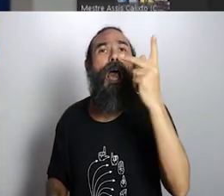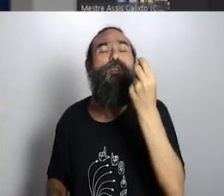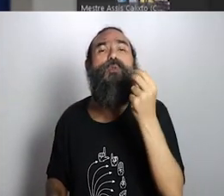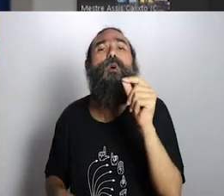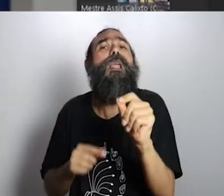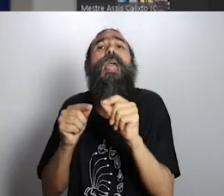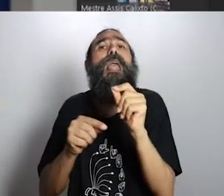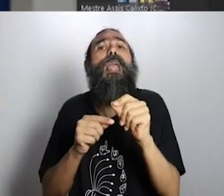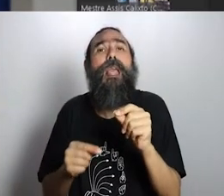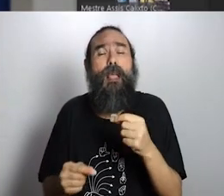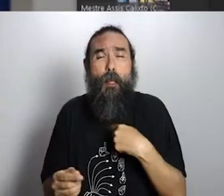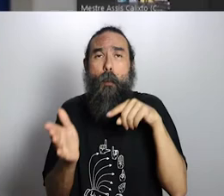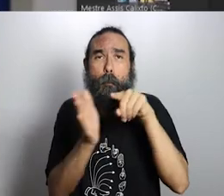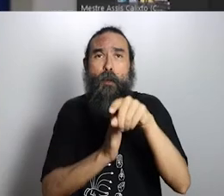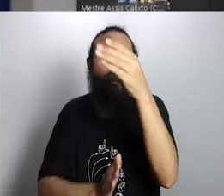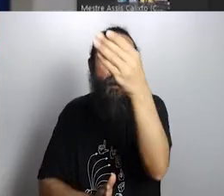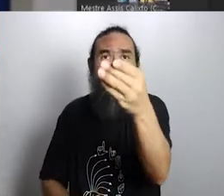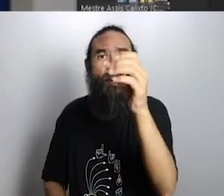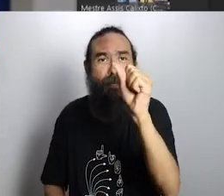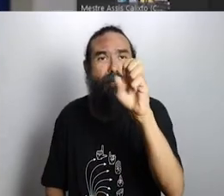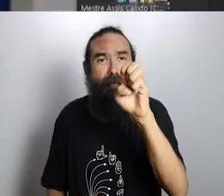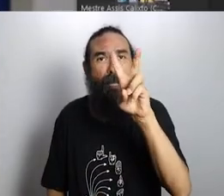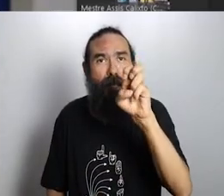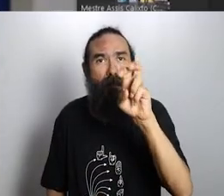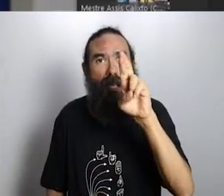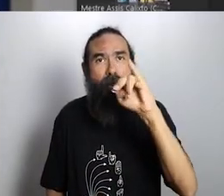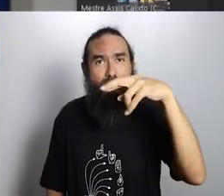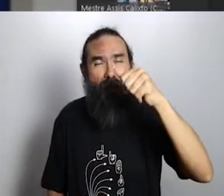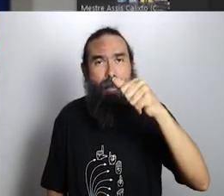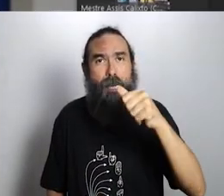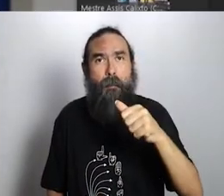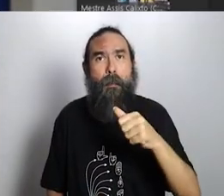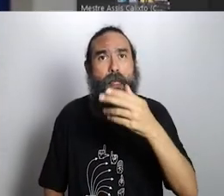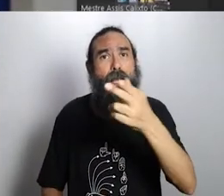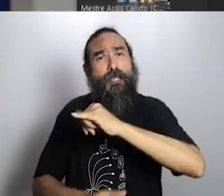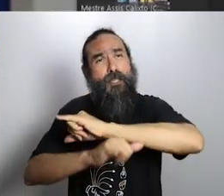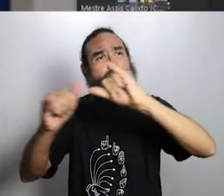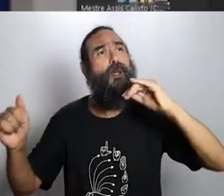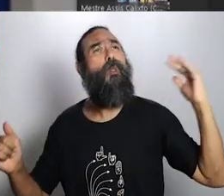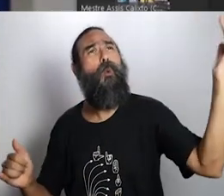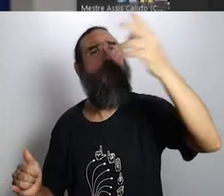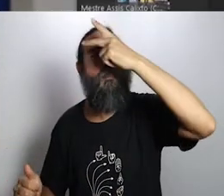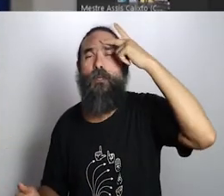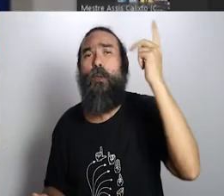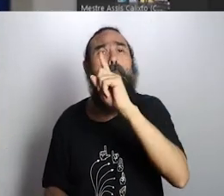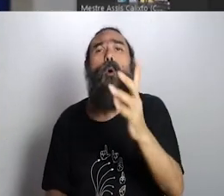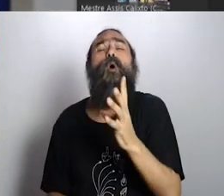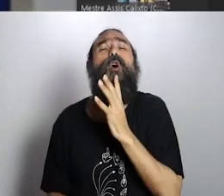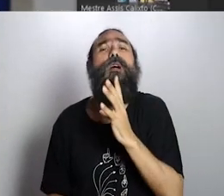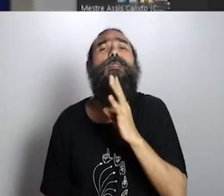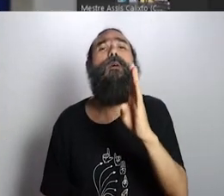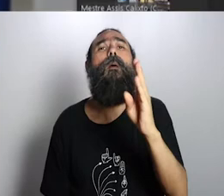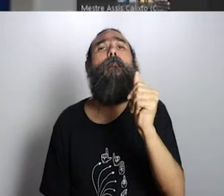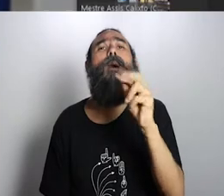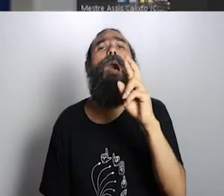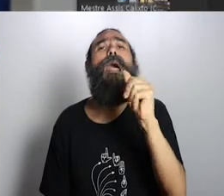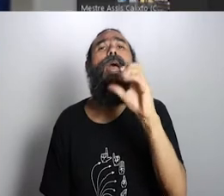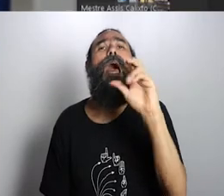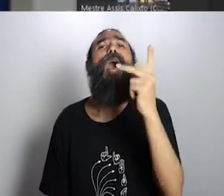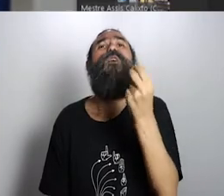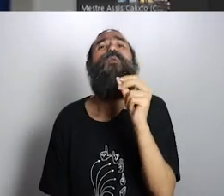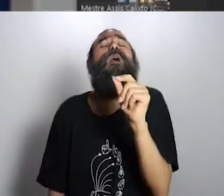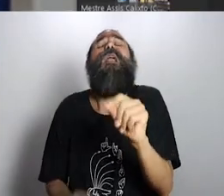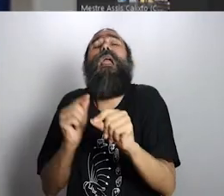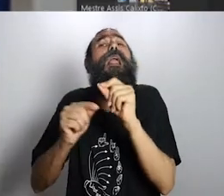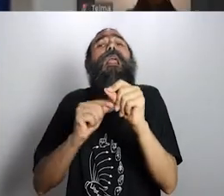Severina Baracho, diga agora para todo mundo que não conheceu, ou até para quem acha que conheceu, mas não conheceu,